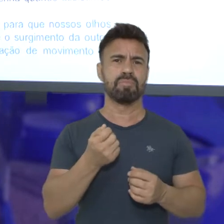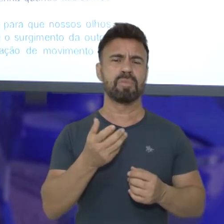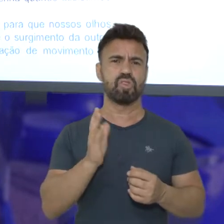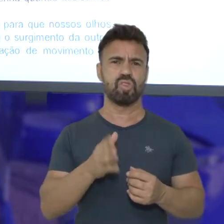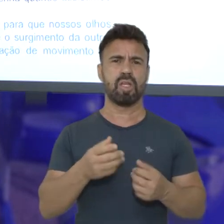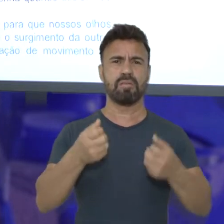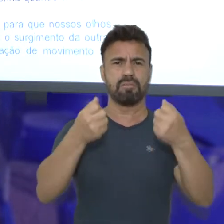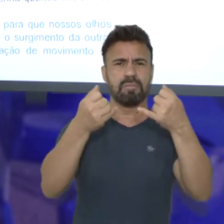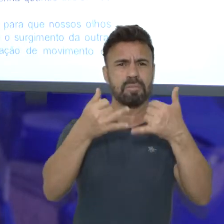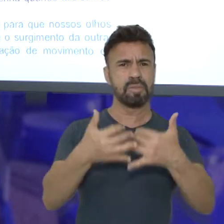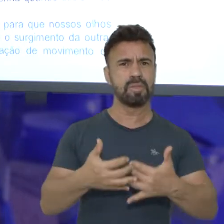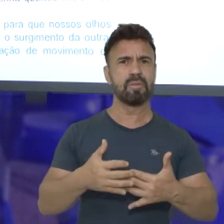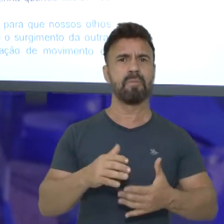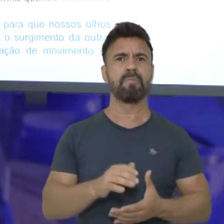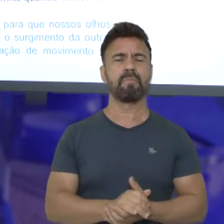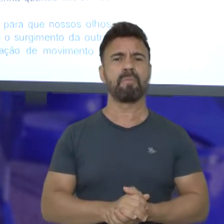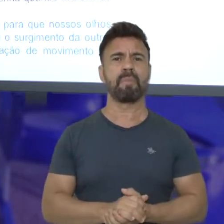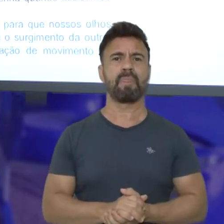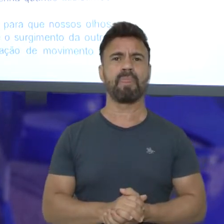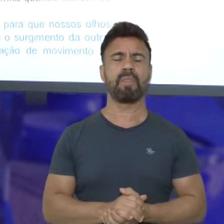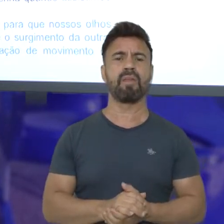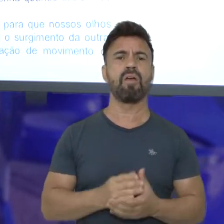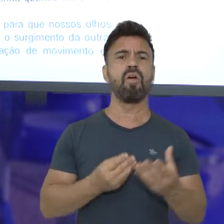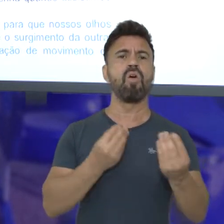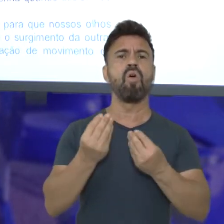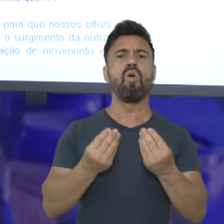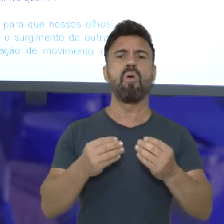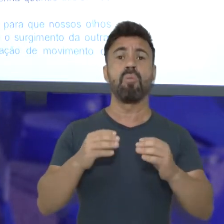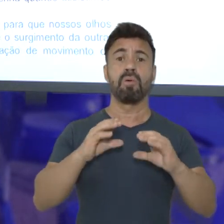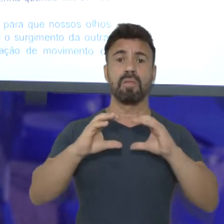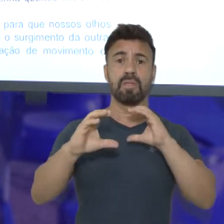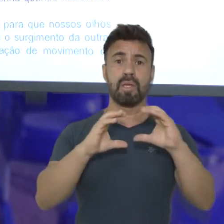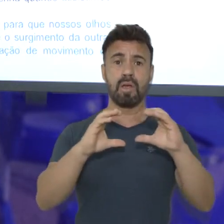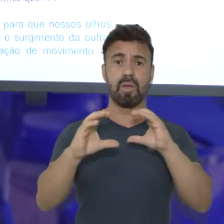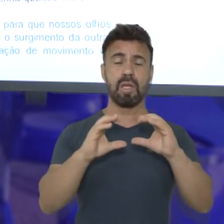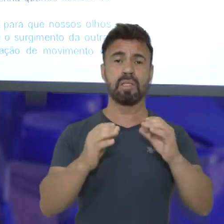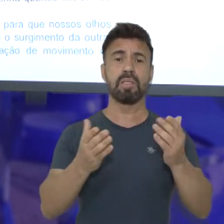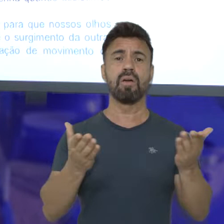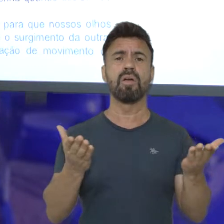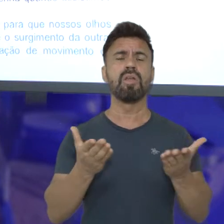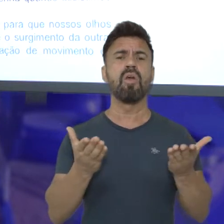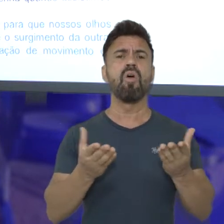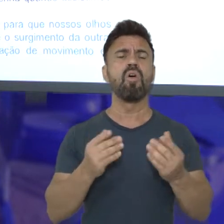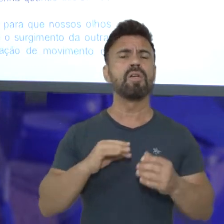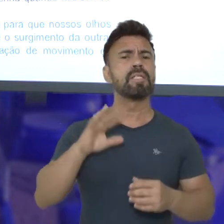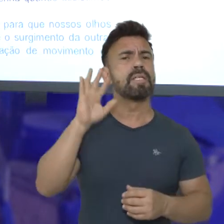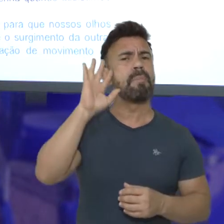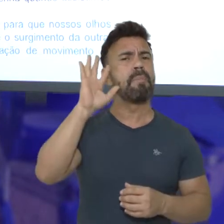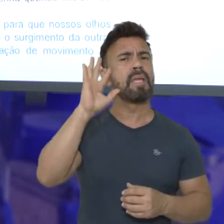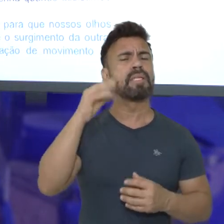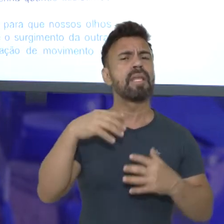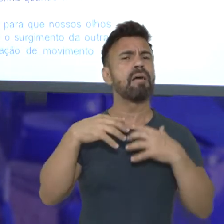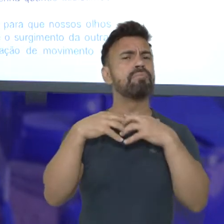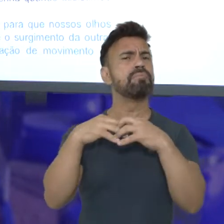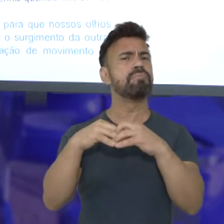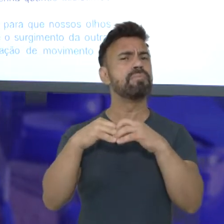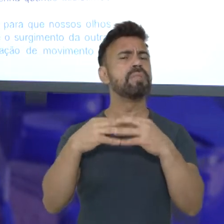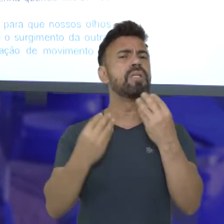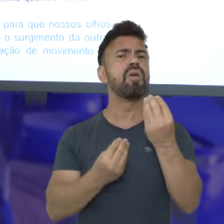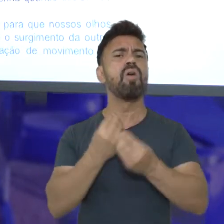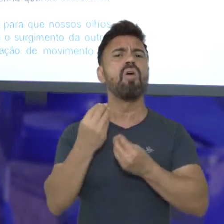a funcionalidade dela na área de comunicação. E hoje a gente vai parar para pensar um pouco sobre como acontece,